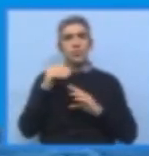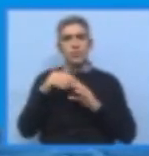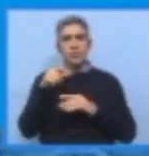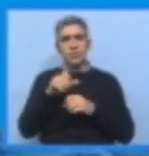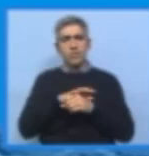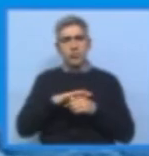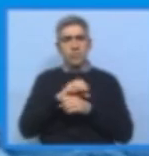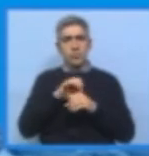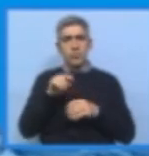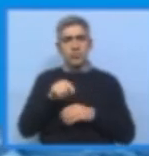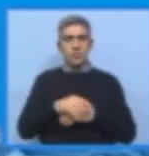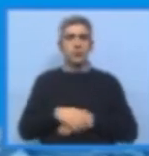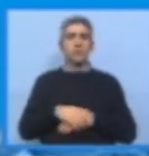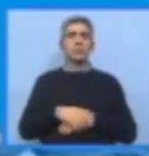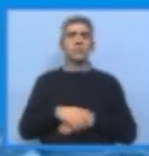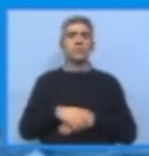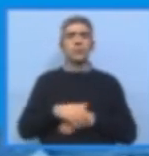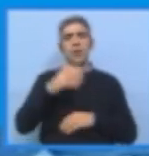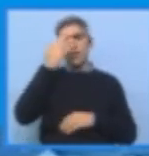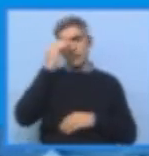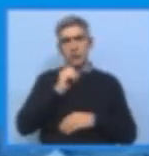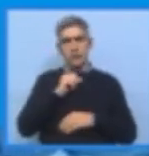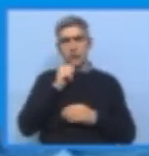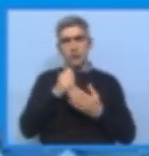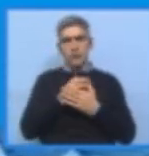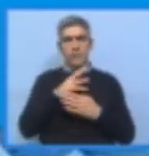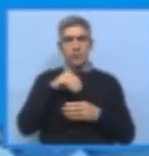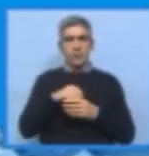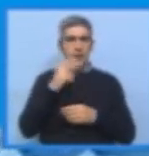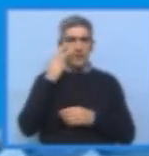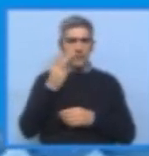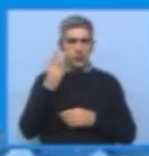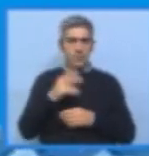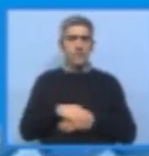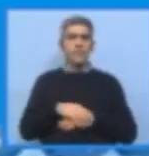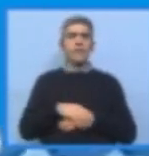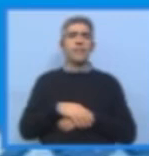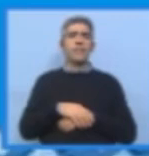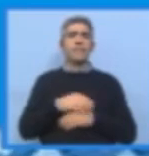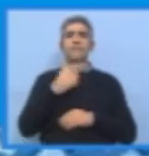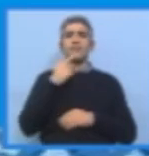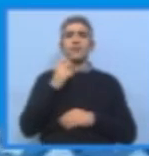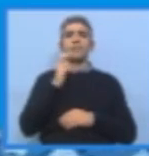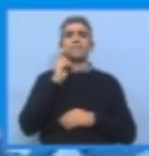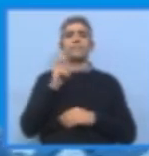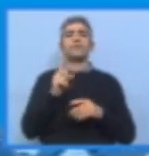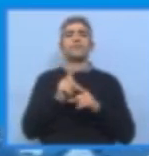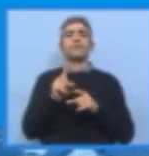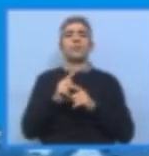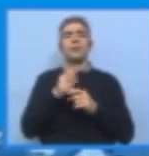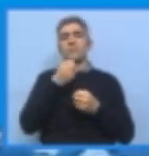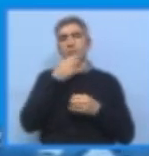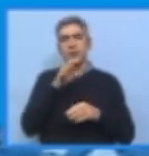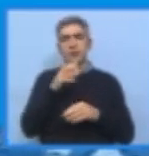situações. Exatamente por isso, porque eu acho que a morte, fazendo parte da vida, não pode ser encarada como uma